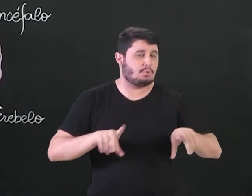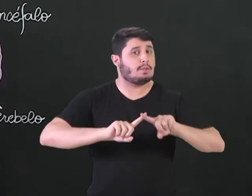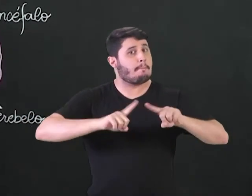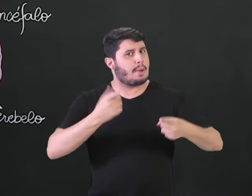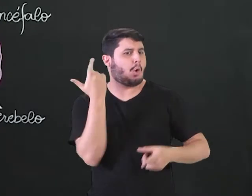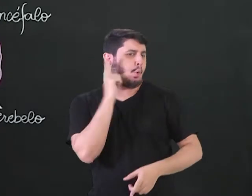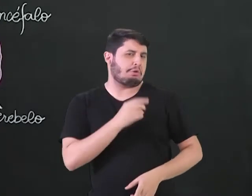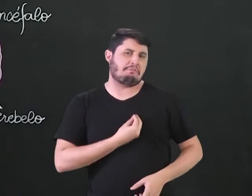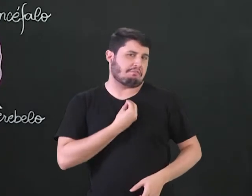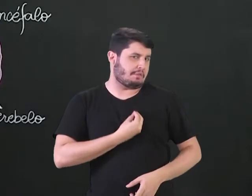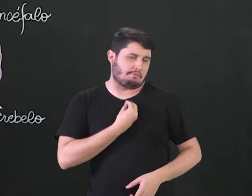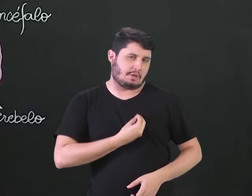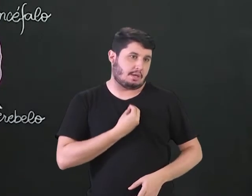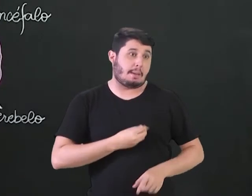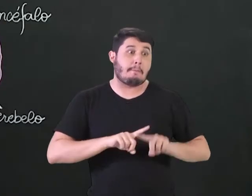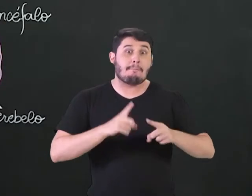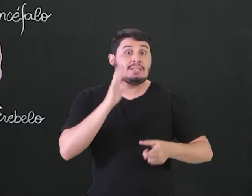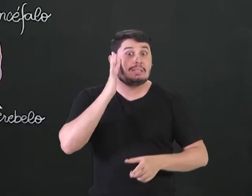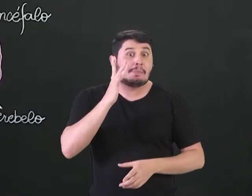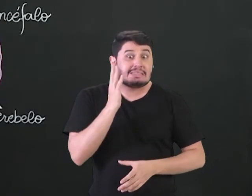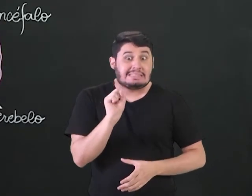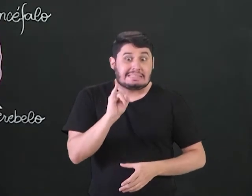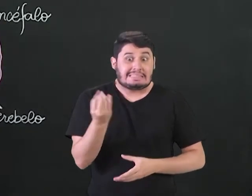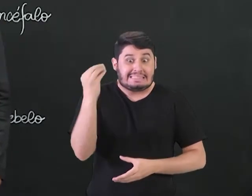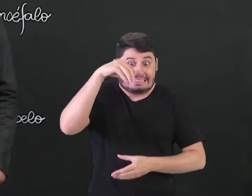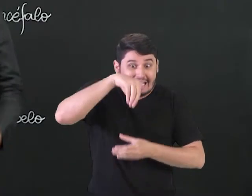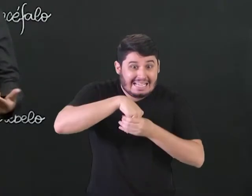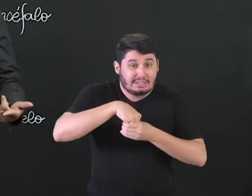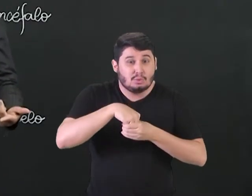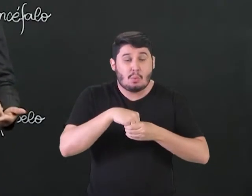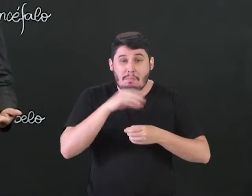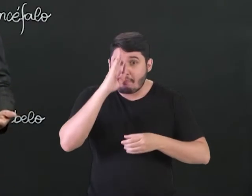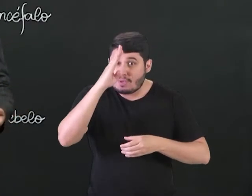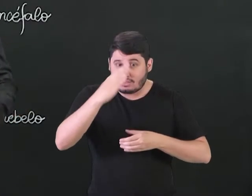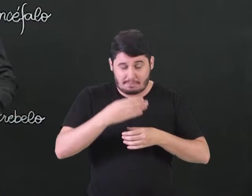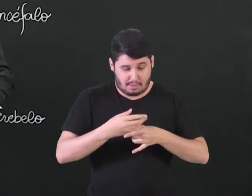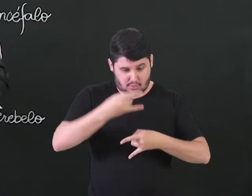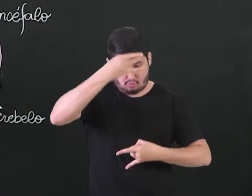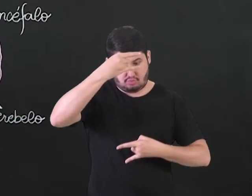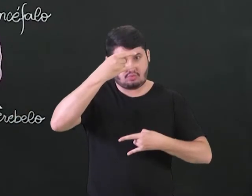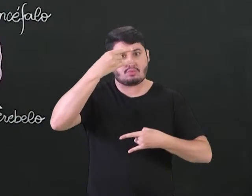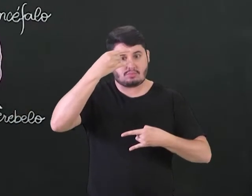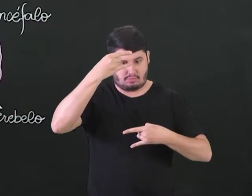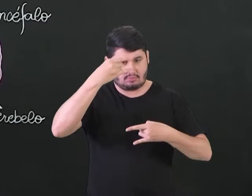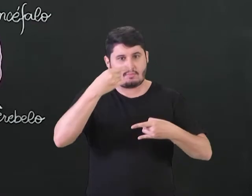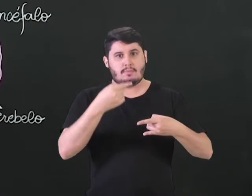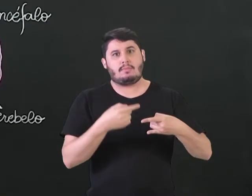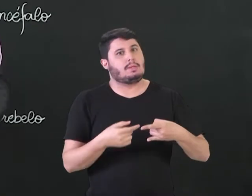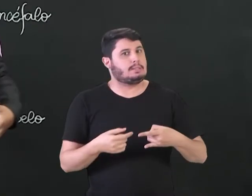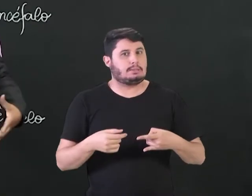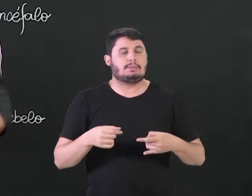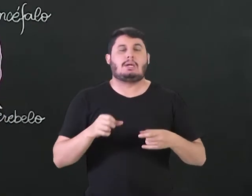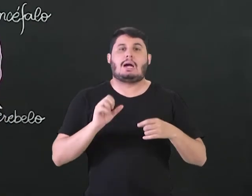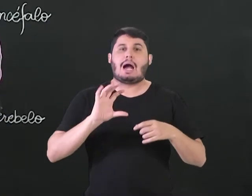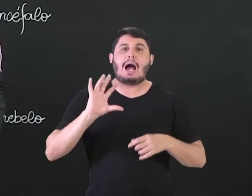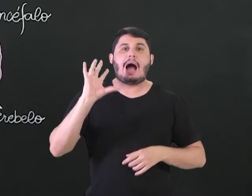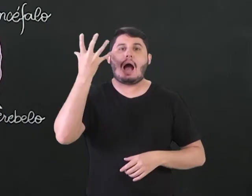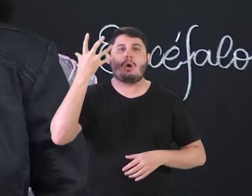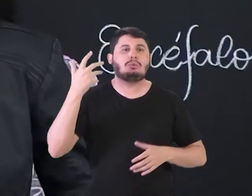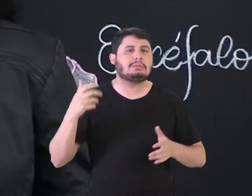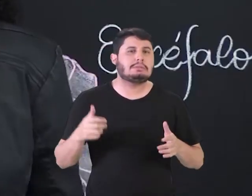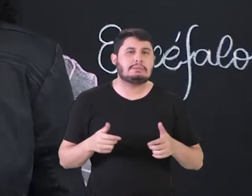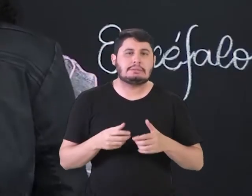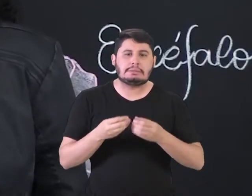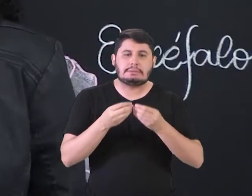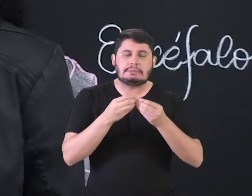profunda na medula. Porção final da medula. A chance da pessoa perder o movimento das pernas, perder o